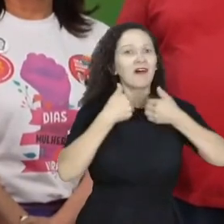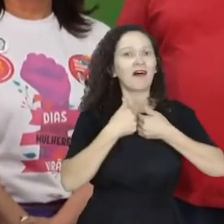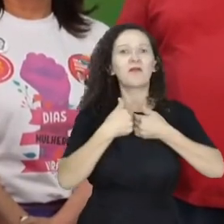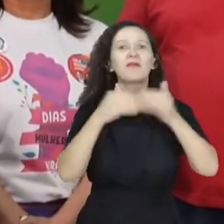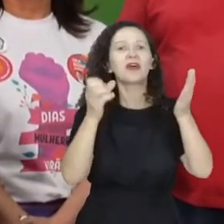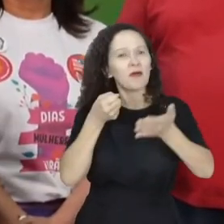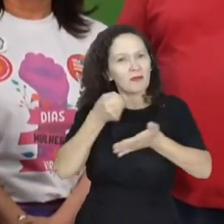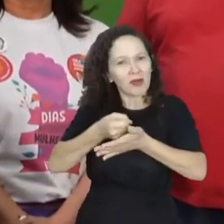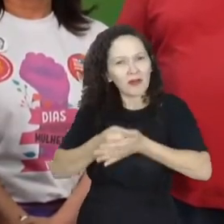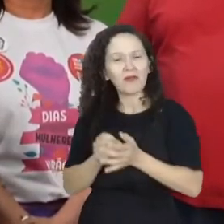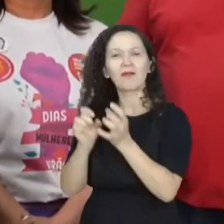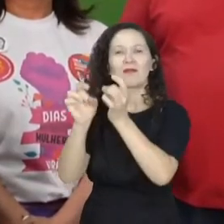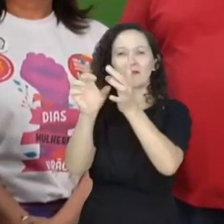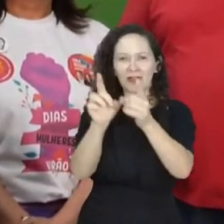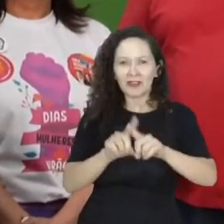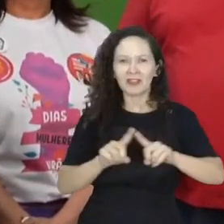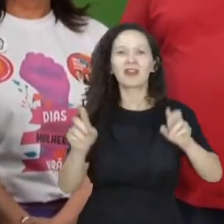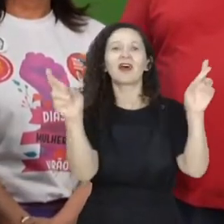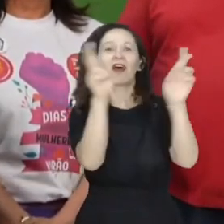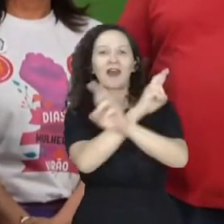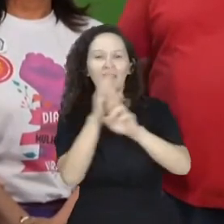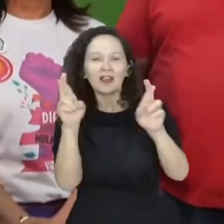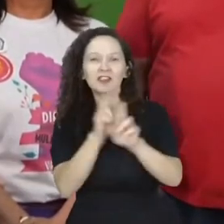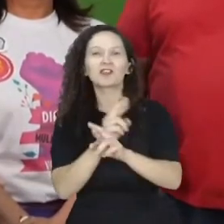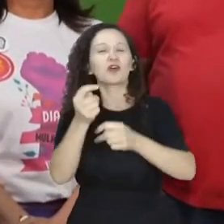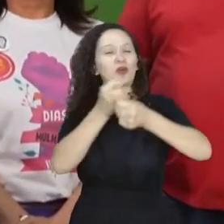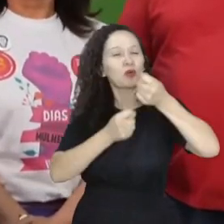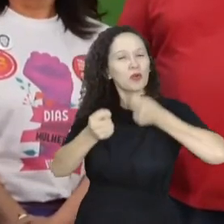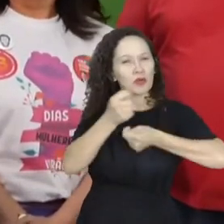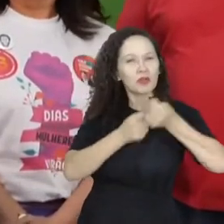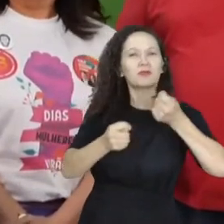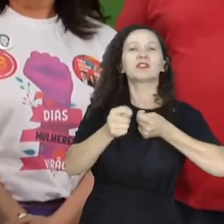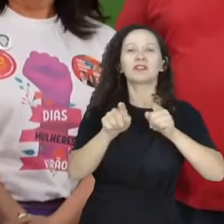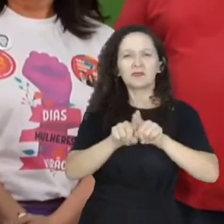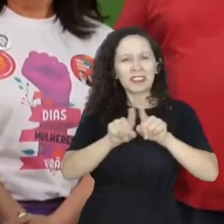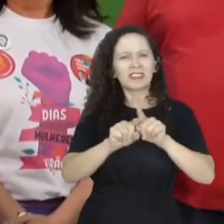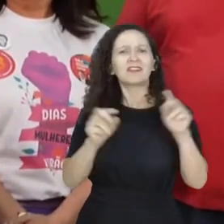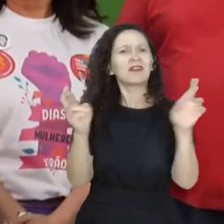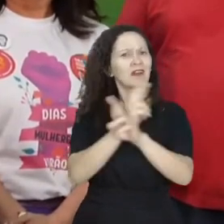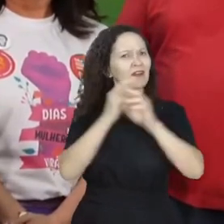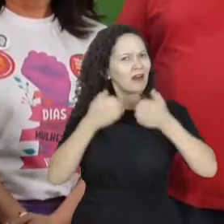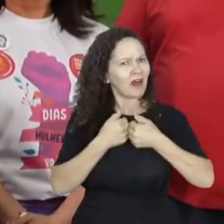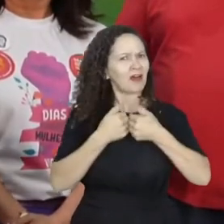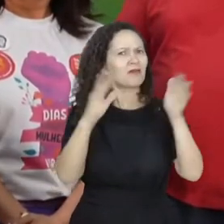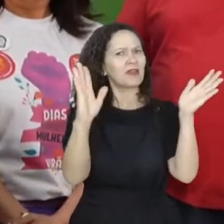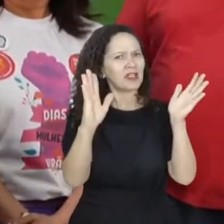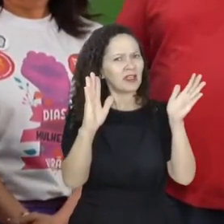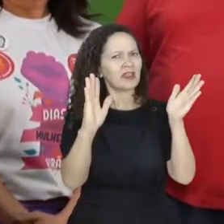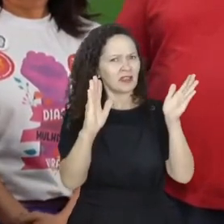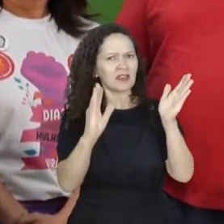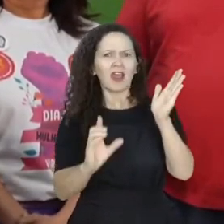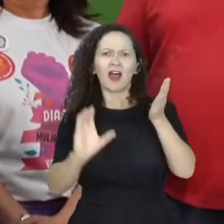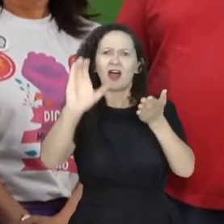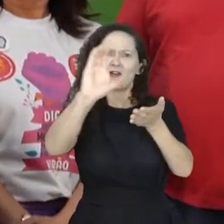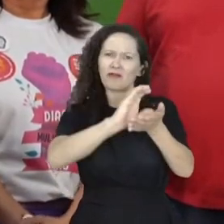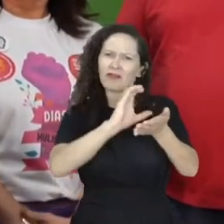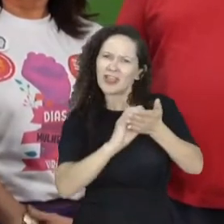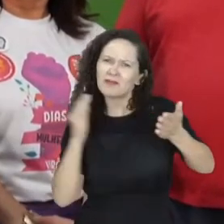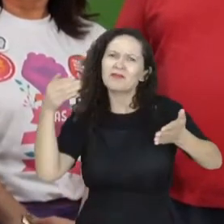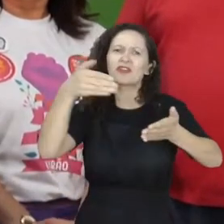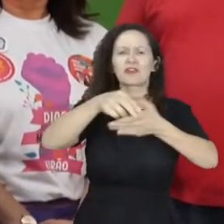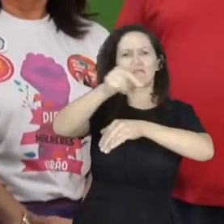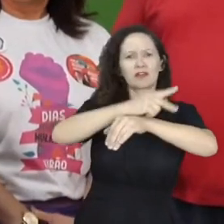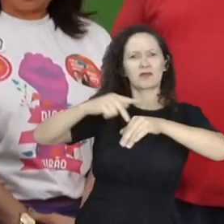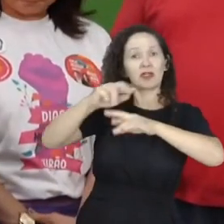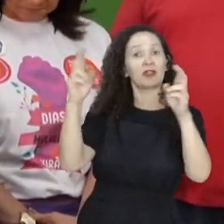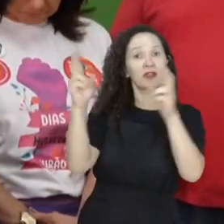para vender, para estabelecer relações políticas, para receber investimento externo, investimento direto, produtivo. E é